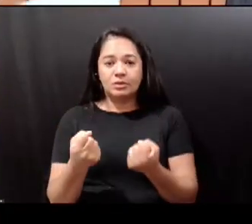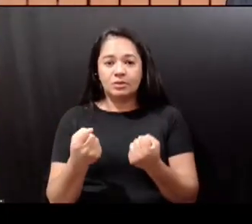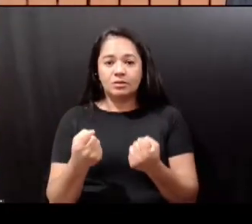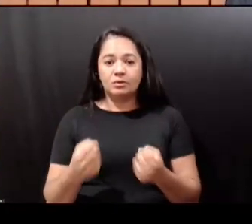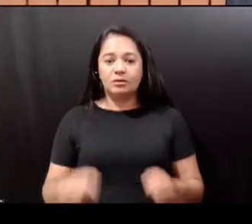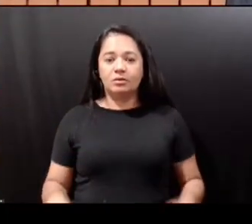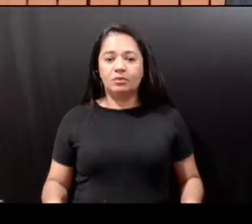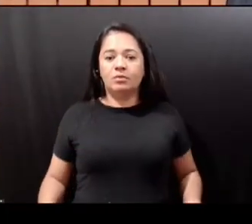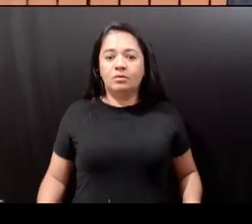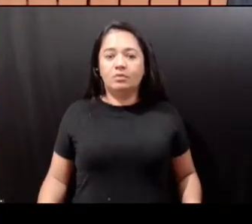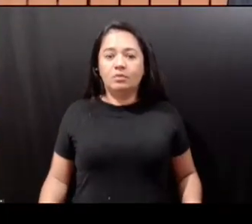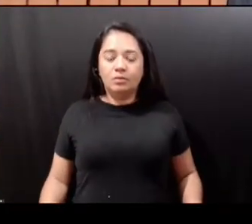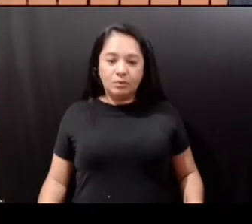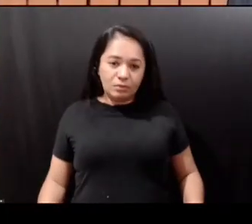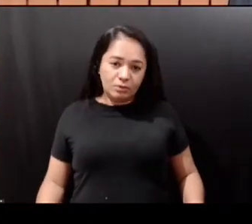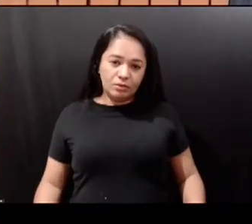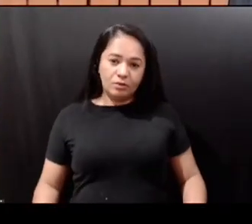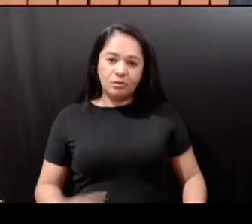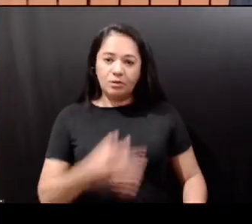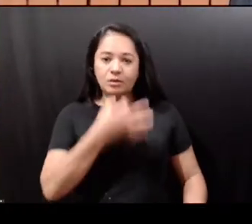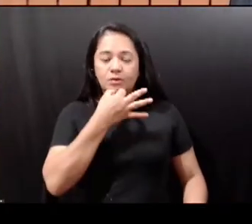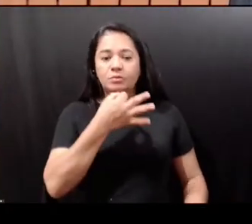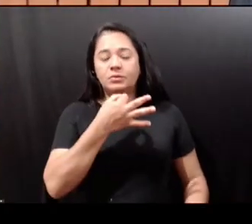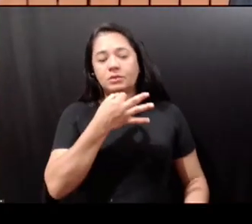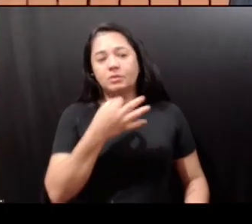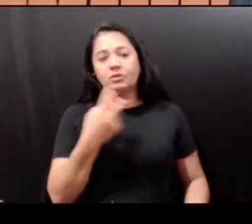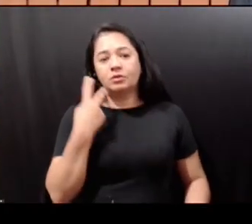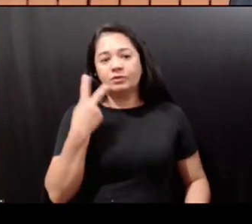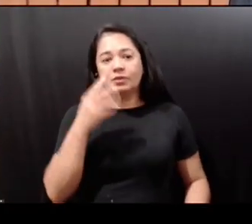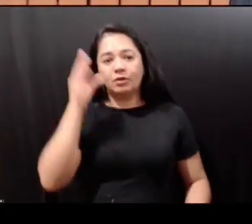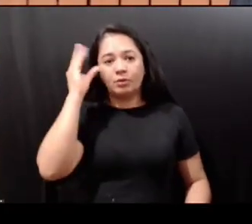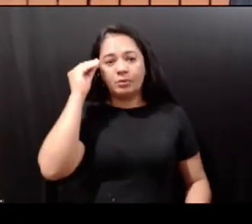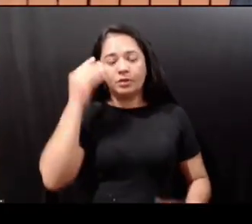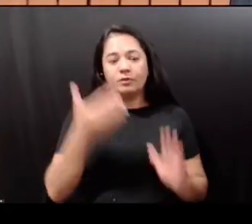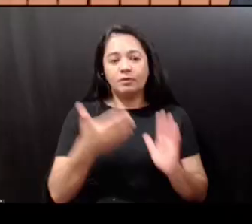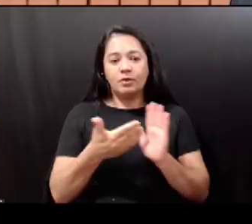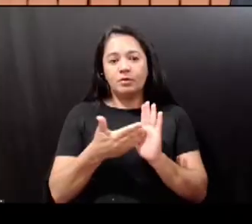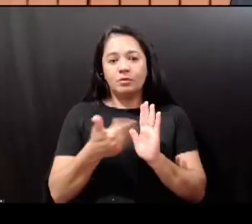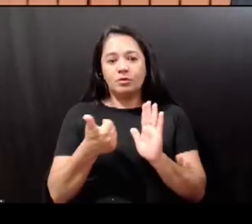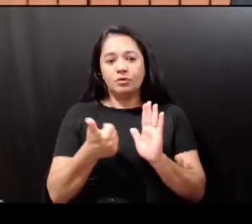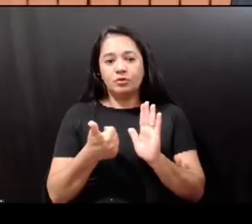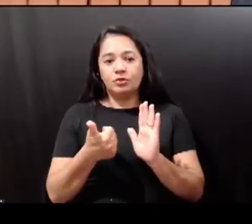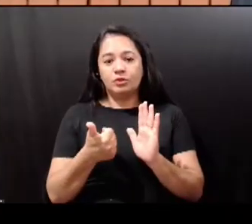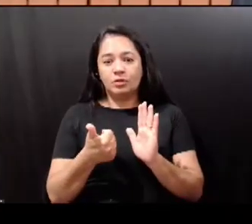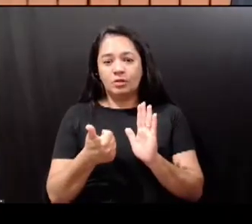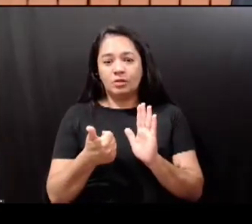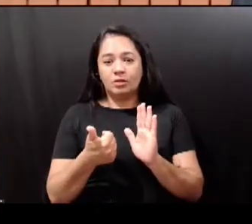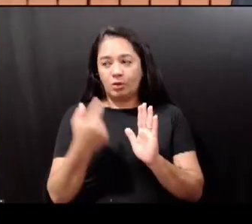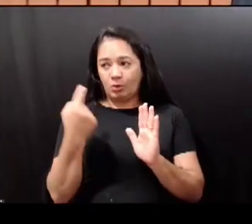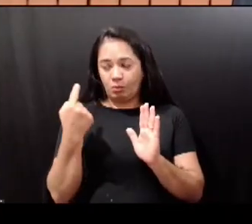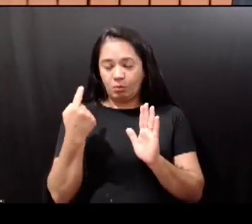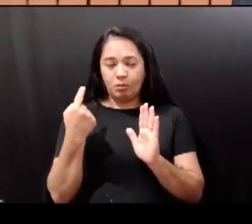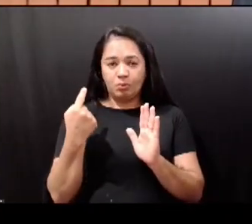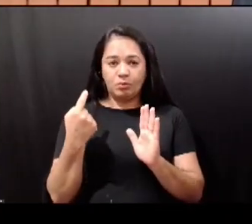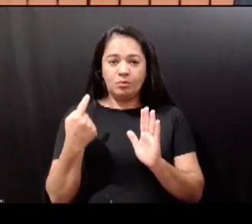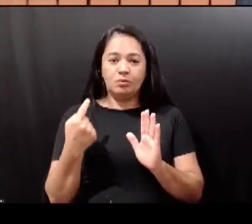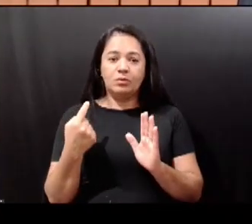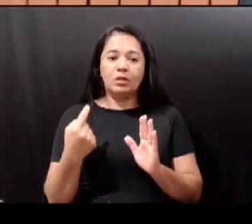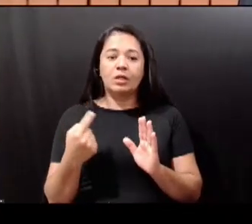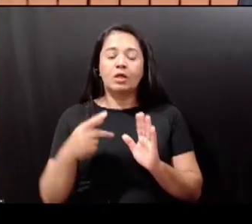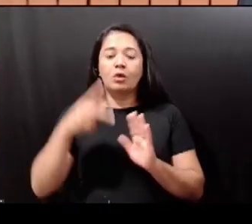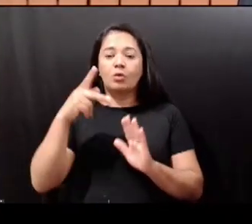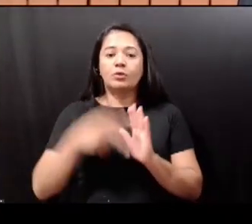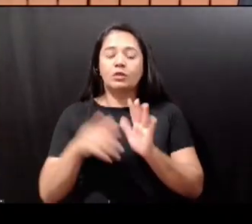a sugestão do vereador Benê Lima, nós vamos retirar aí um dos incisos para que o projeto chegue de